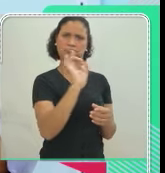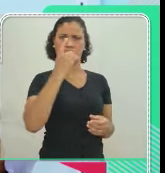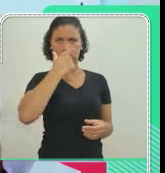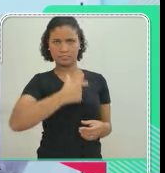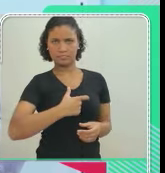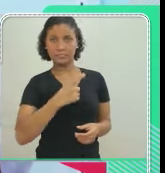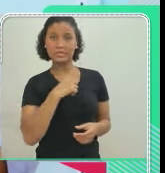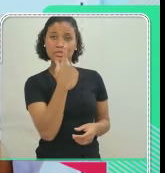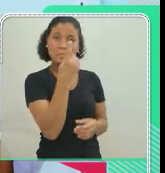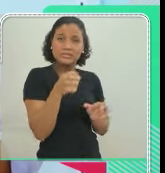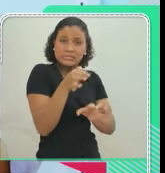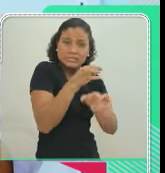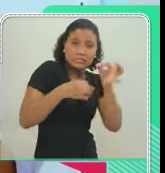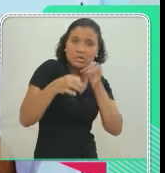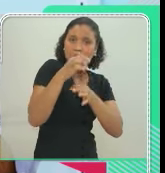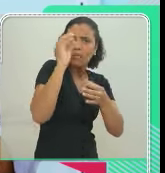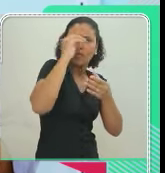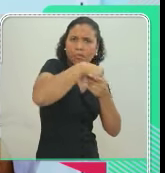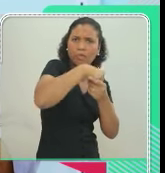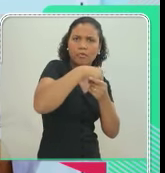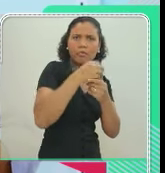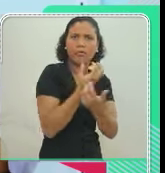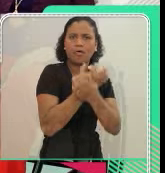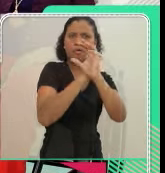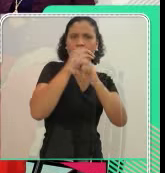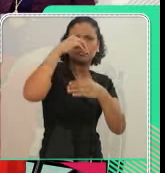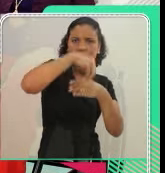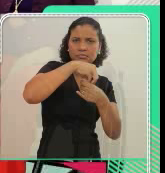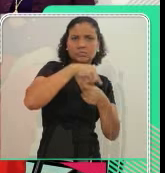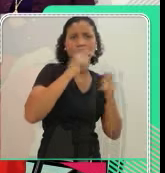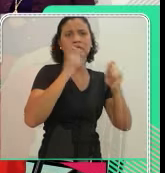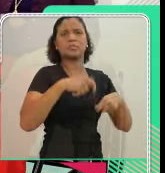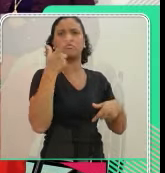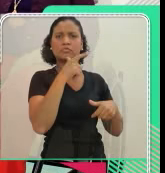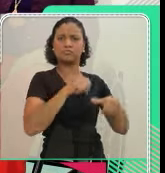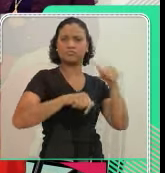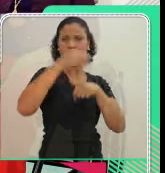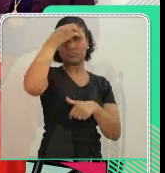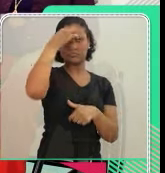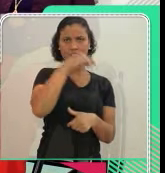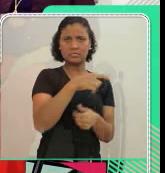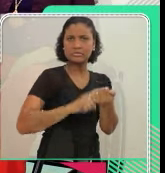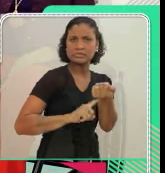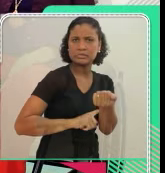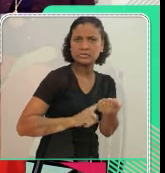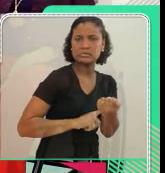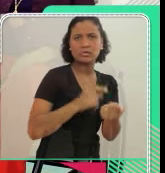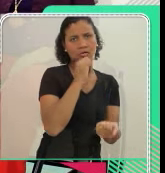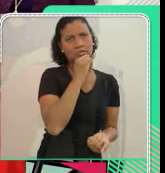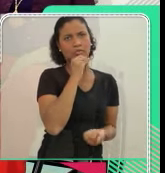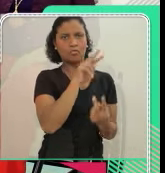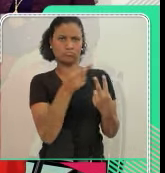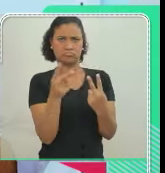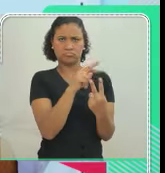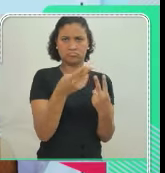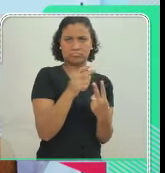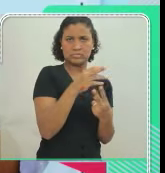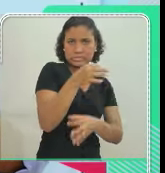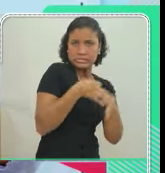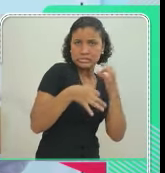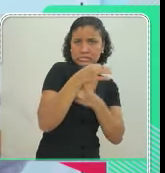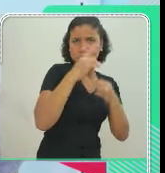da medula óssea, ela não tem capacidade de formar um neurônio, mas ela forma sangue, por exemplo, e vice-versa. Uma célula-tronco